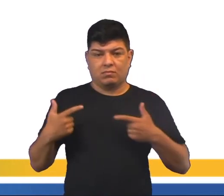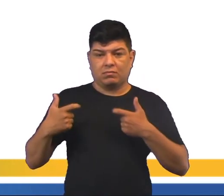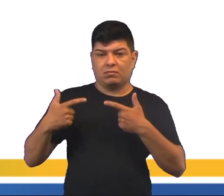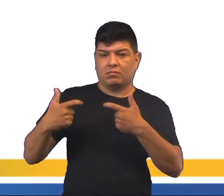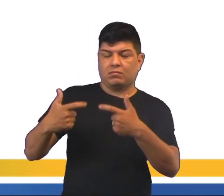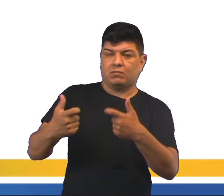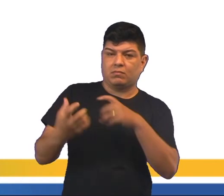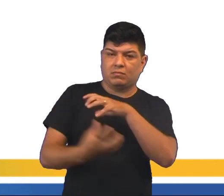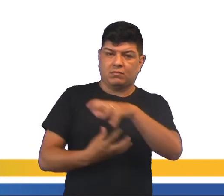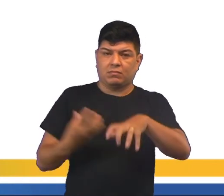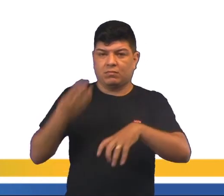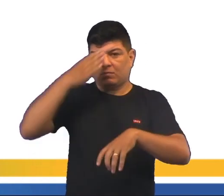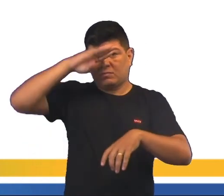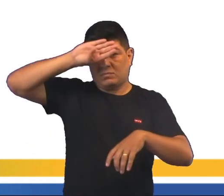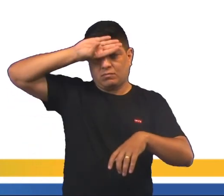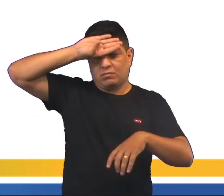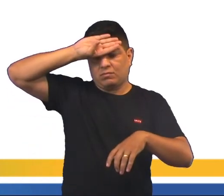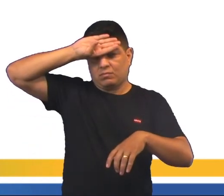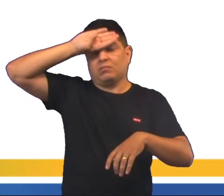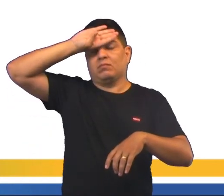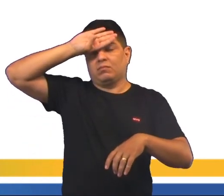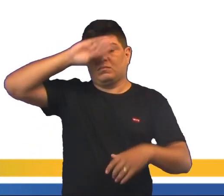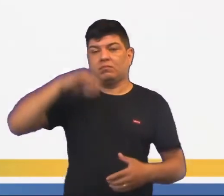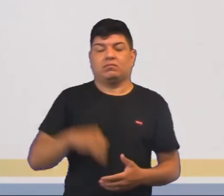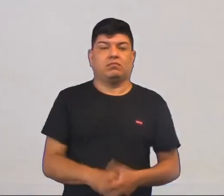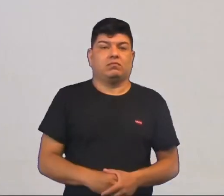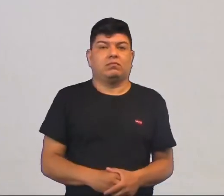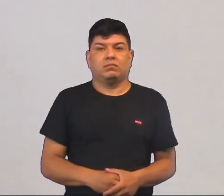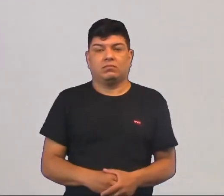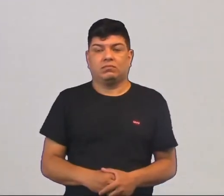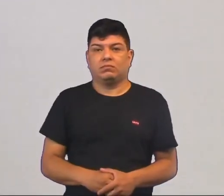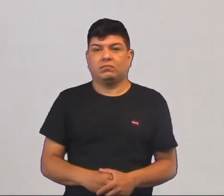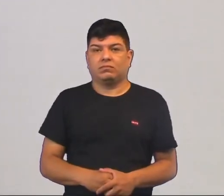guerrilha. Né? A Revolução Cubana foi feita para a tática de guerrilha.